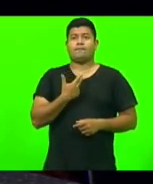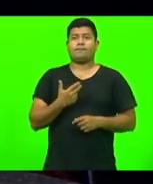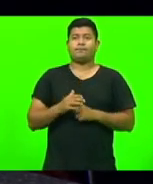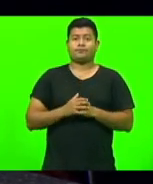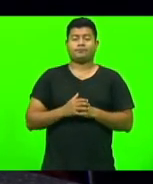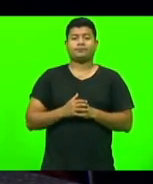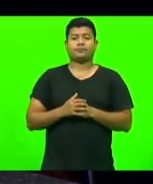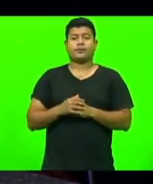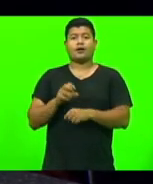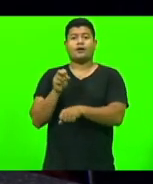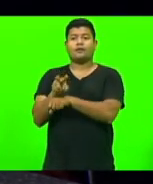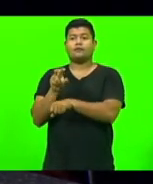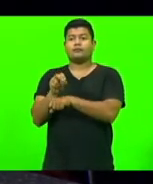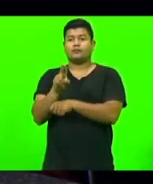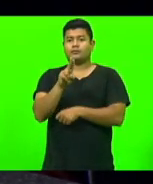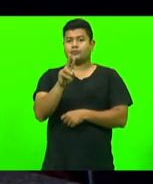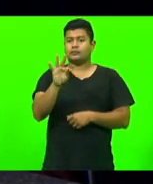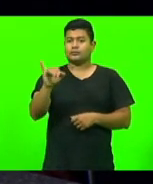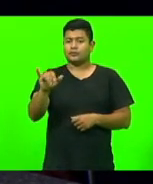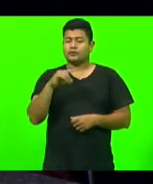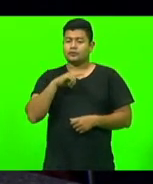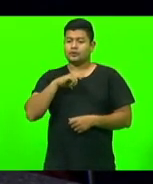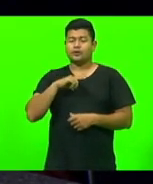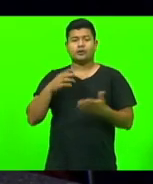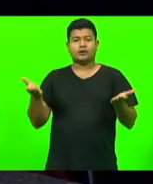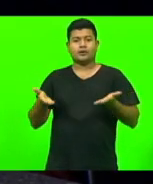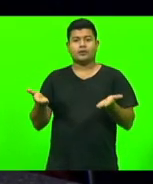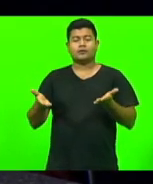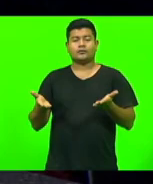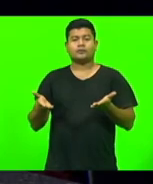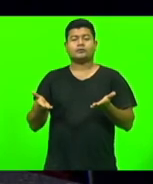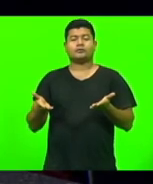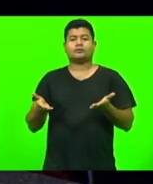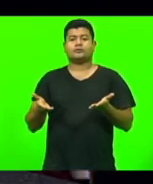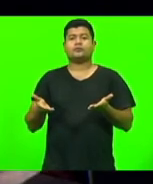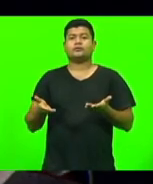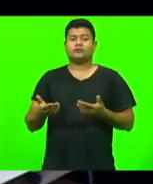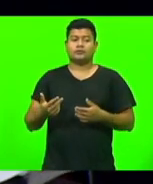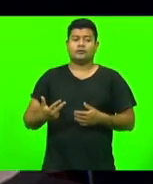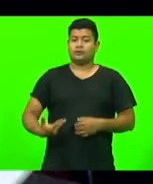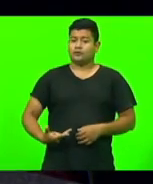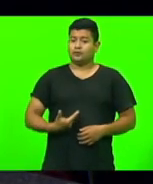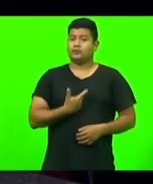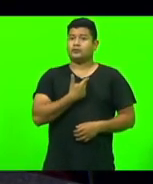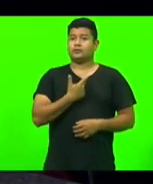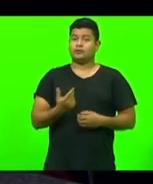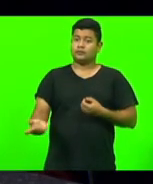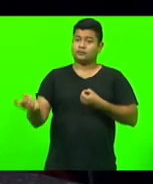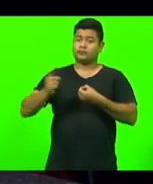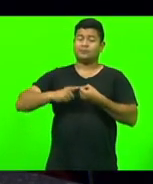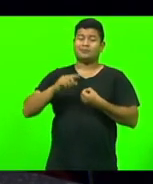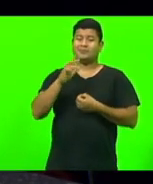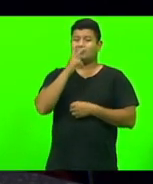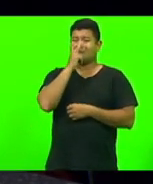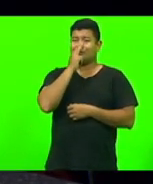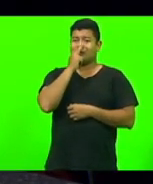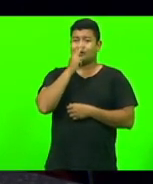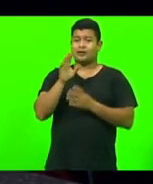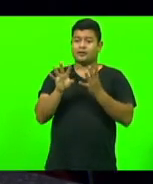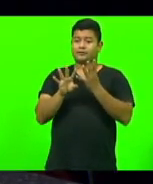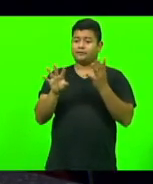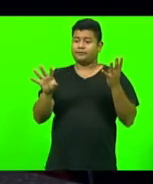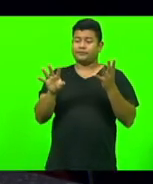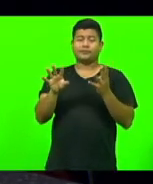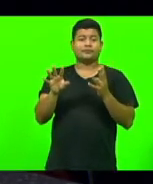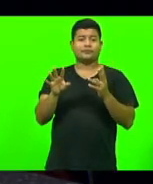vagas de UTI sendo disponibilizada, esses procedimentos foram retomados, mas parece que essa fila não sai